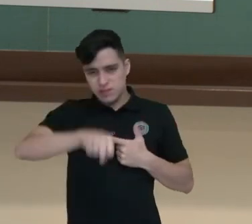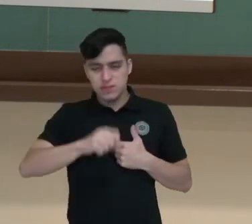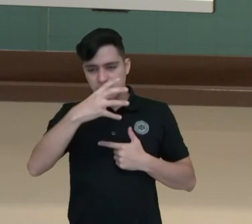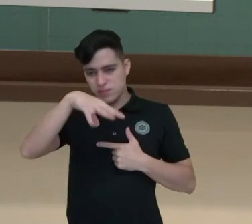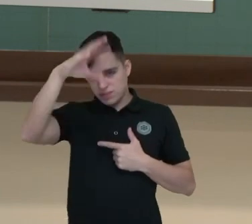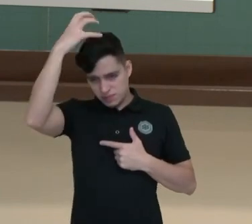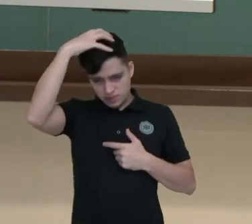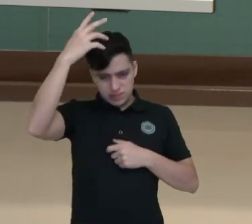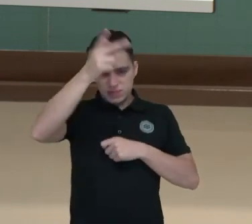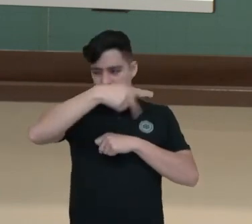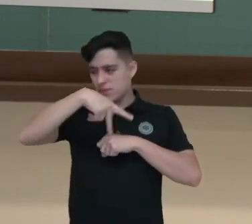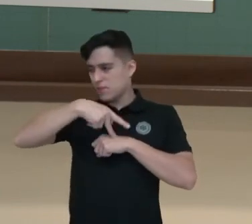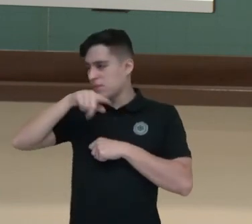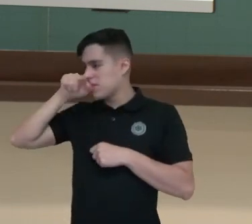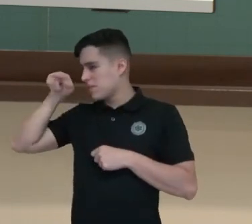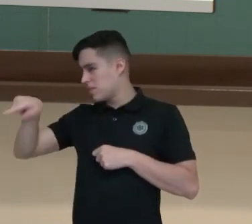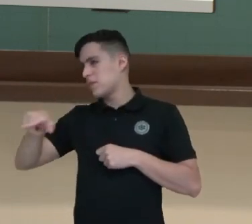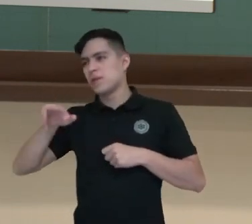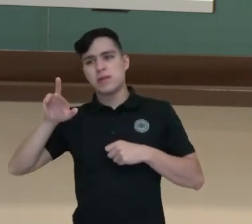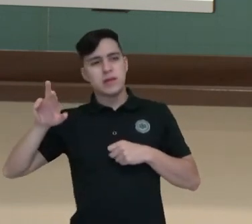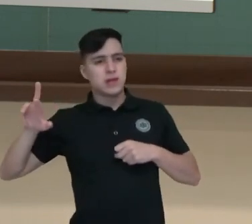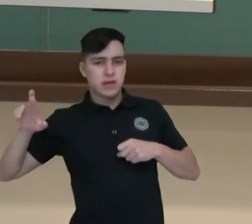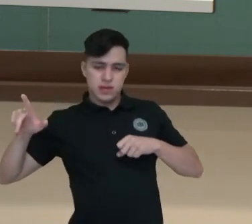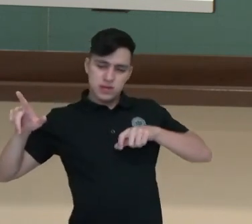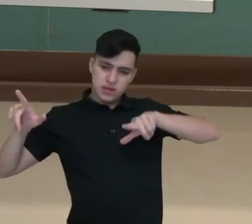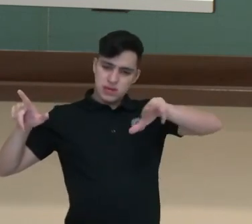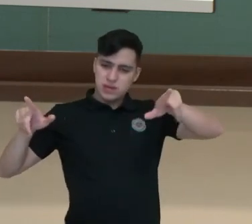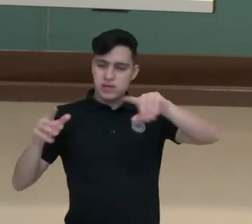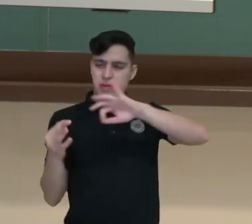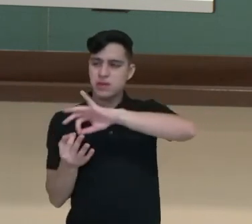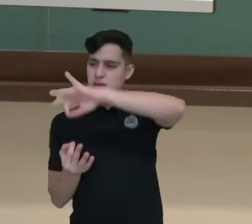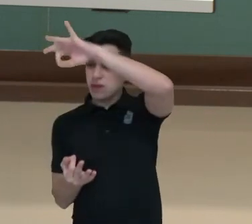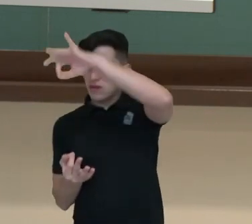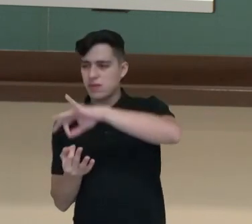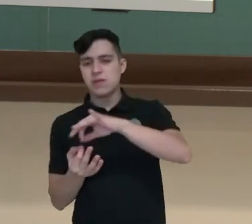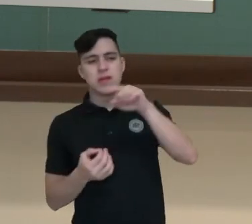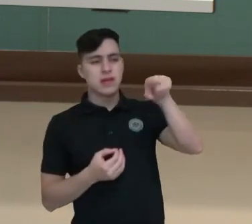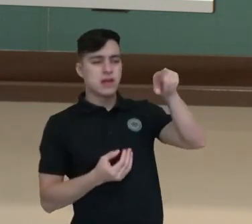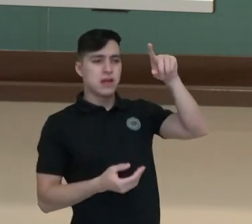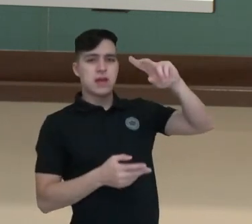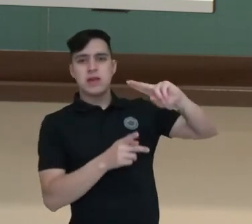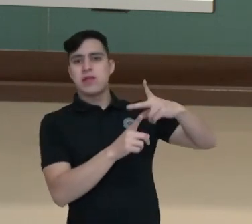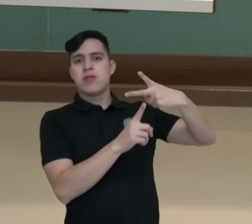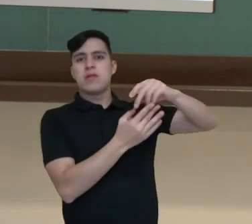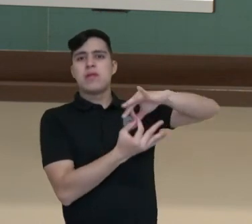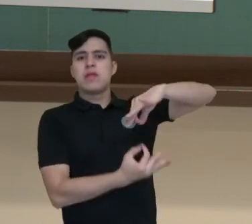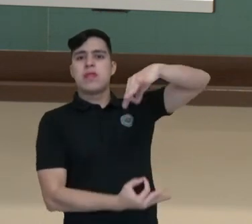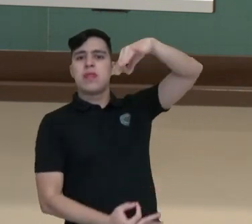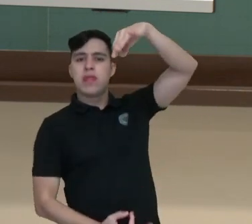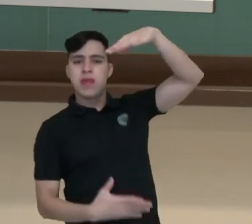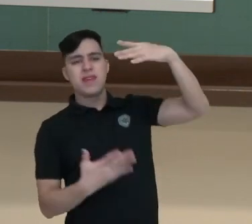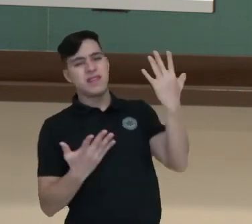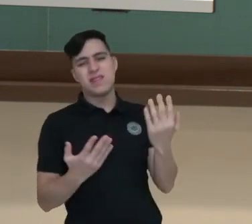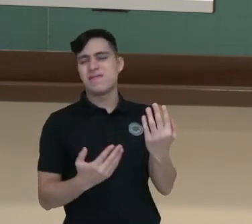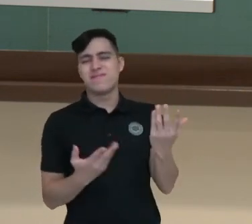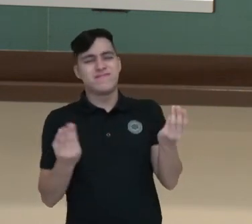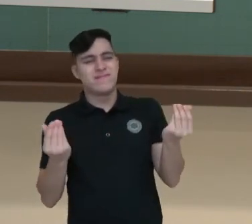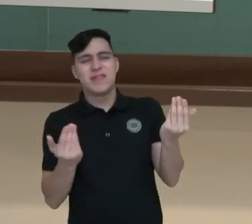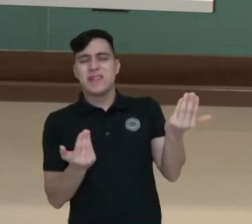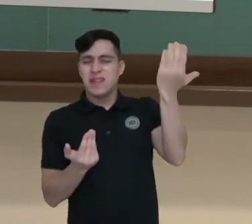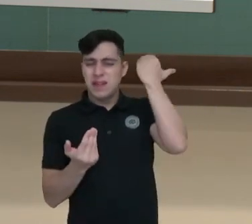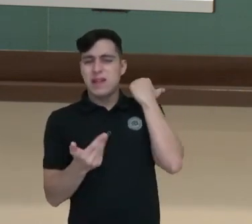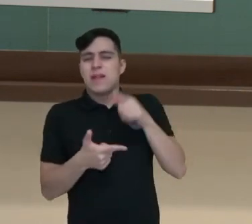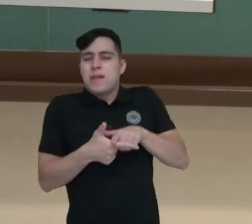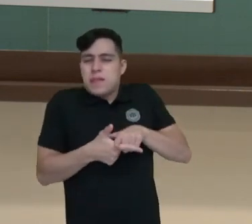de um país pode ter, né, pode ter uma altura, o outro, o dobro da altura, né? Então, não dava muito certo. Então,